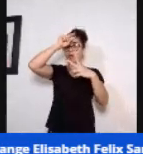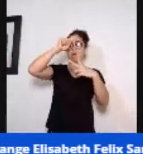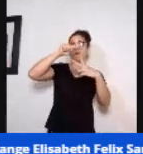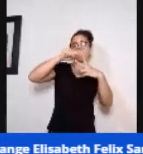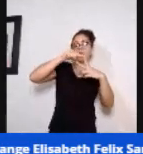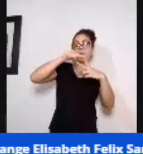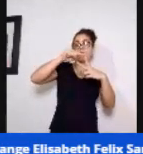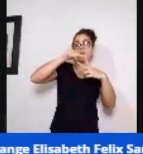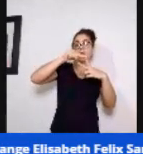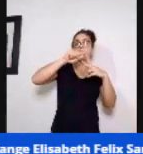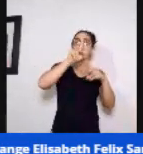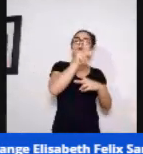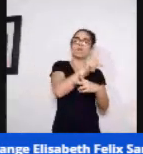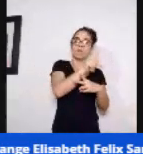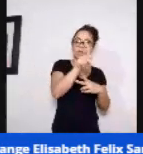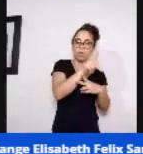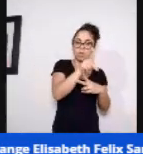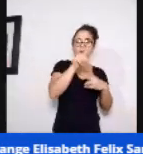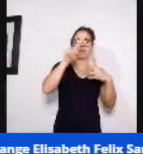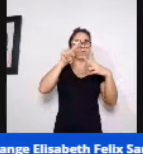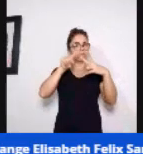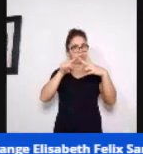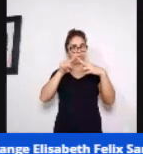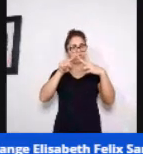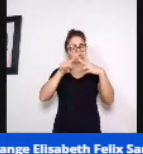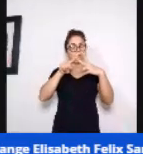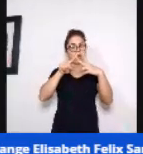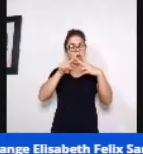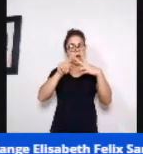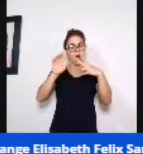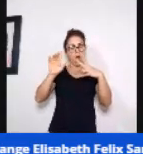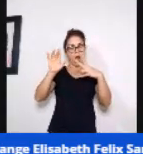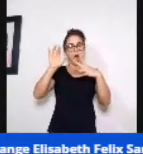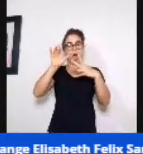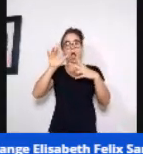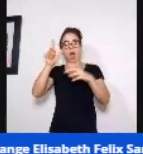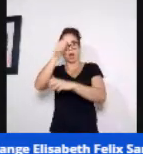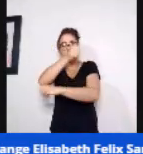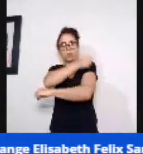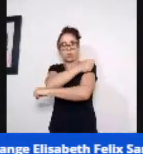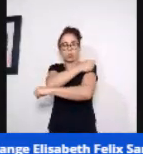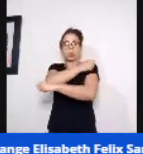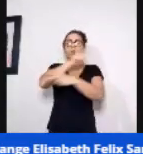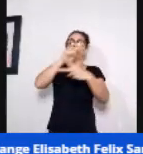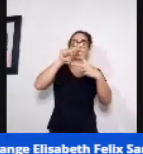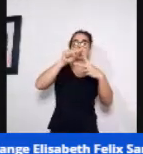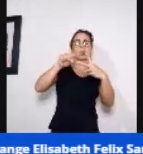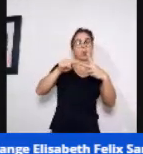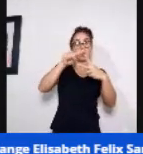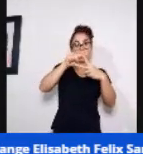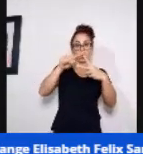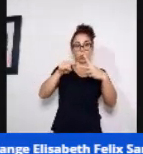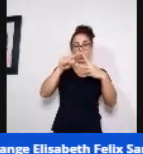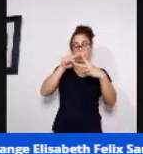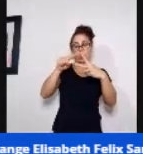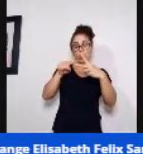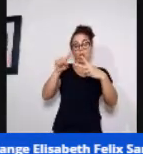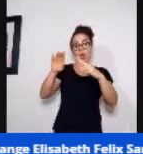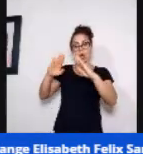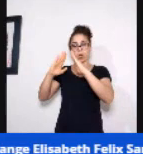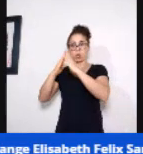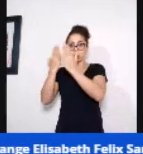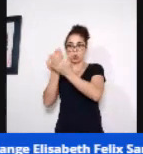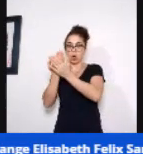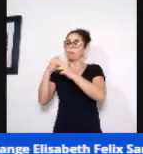vinculado ao aluno. Então, eram duas demandas que a unidade escolar tinha que atender. A partir desse momento, qual que foi a nossa